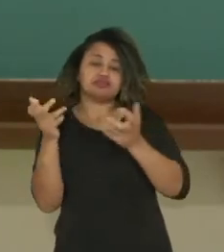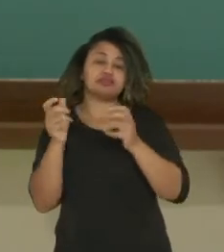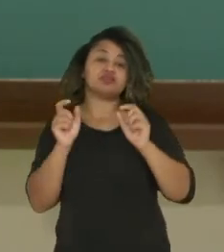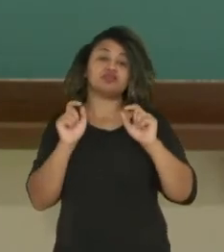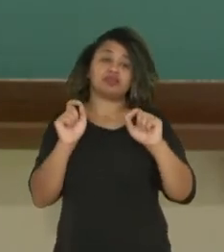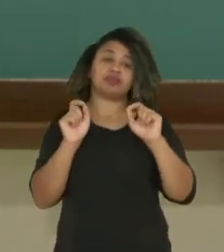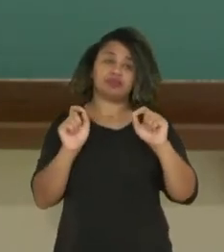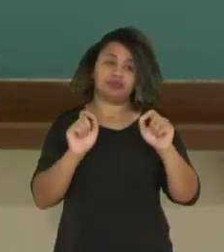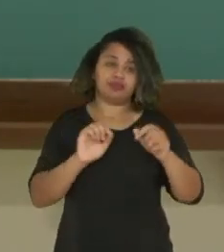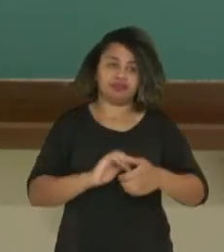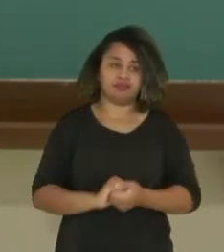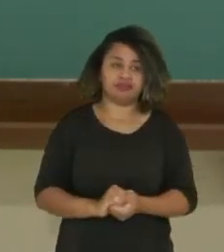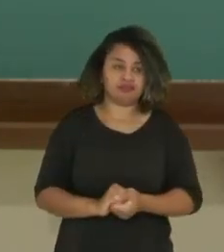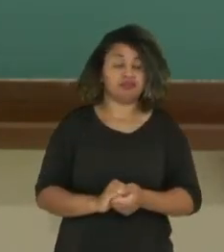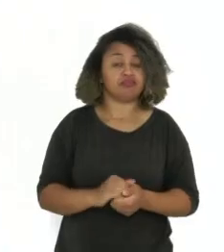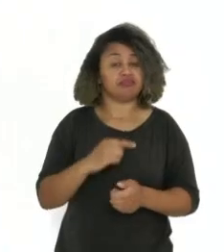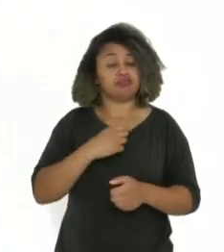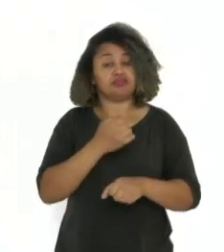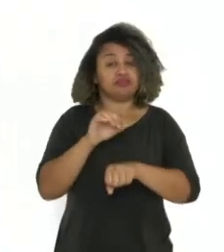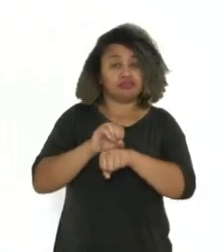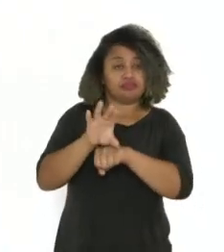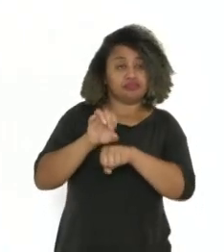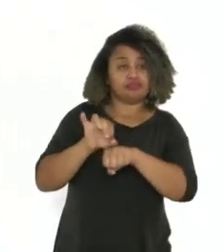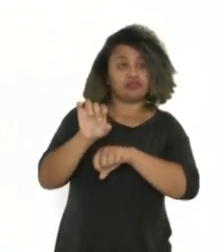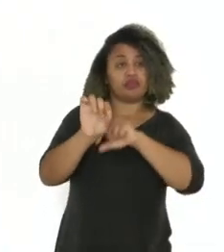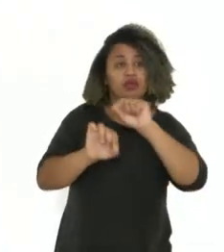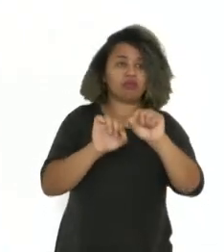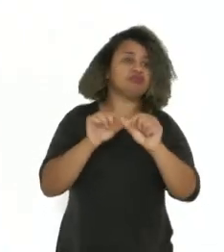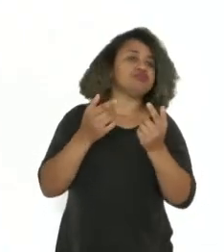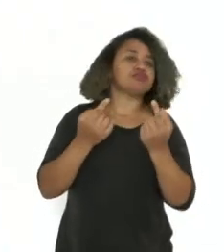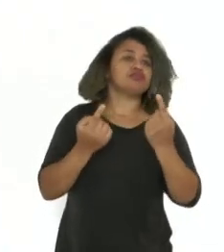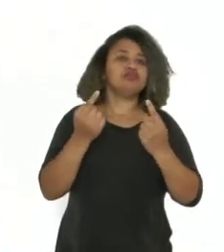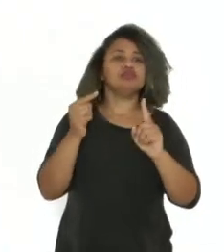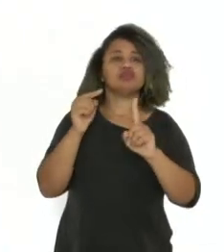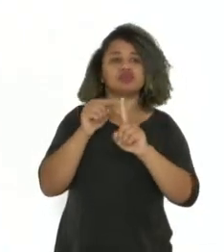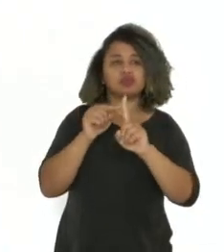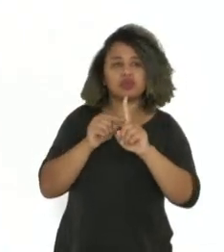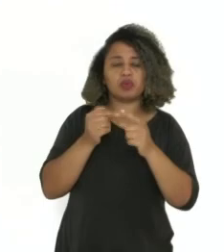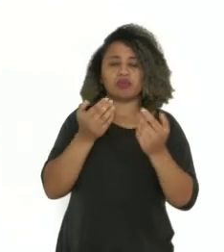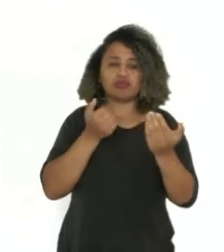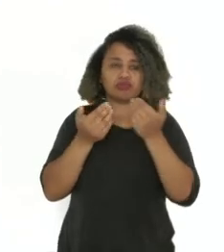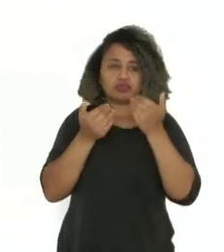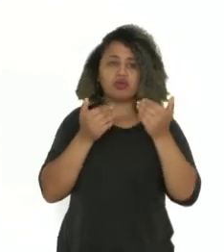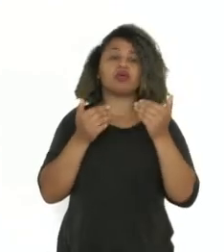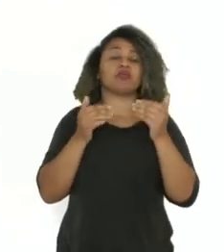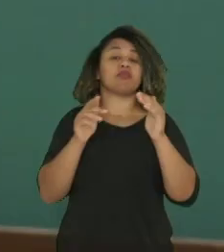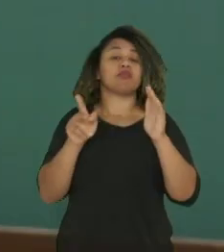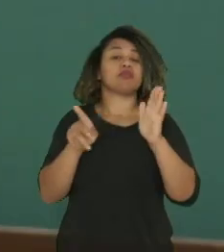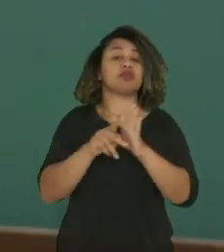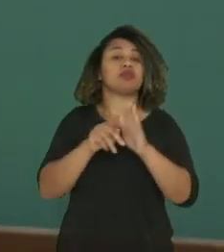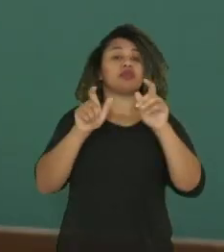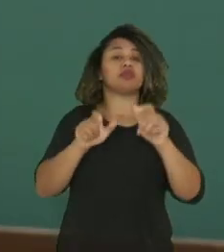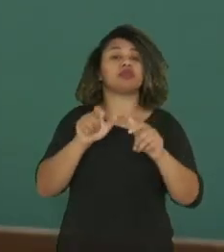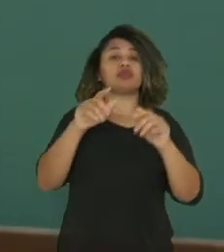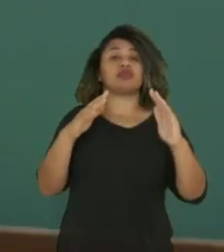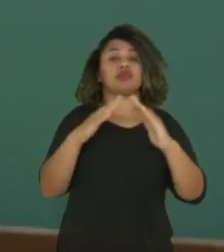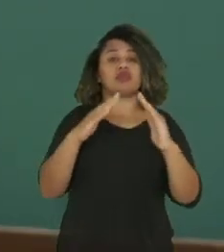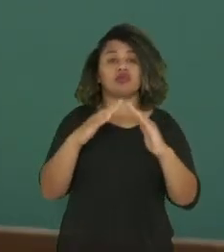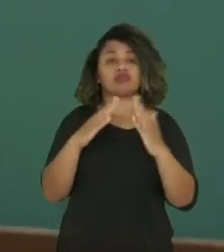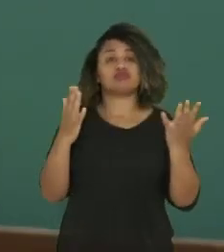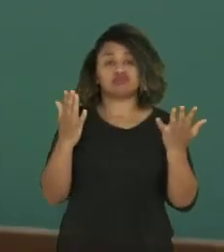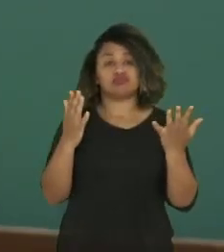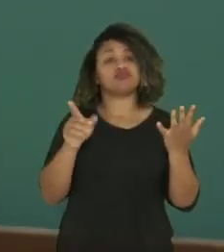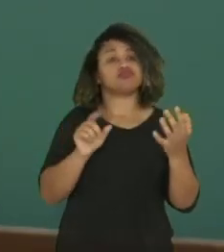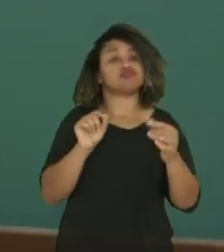ó. Vou dar algumas sugestões, né? Então, quais são os platos típicos de tu região?